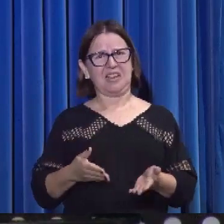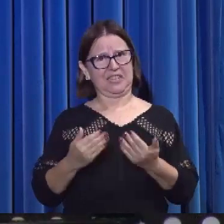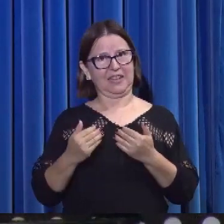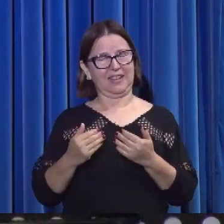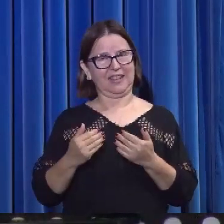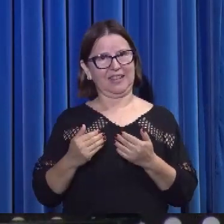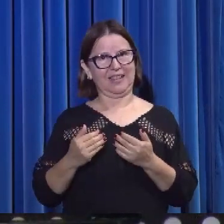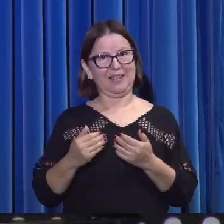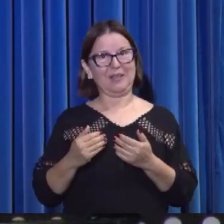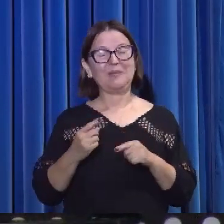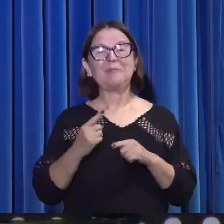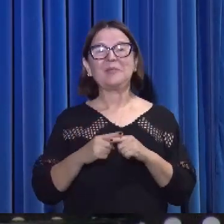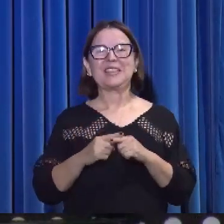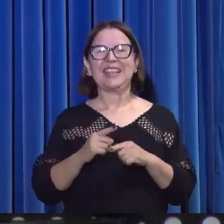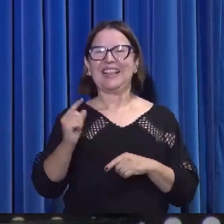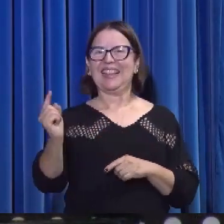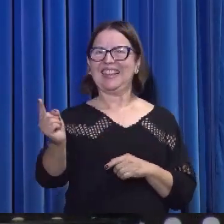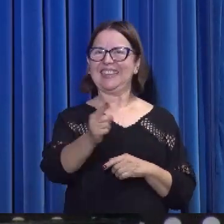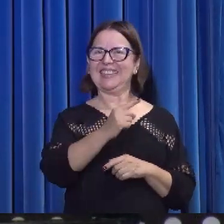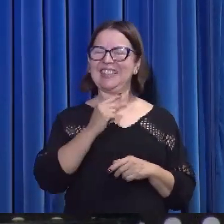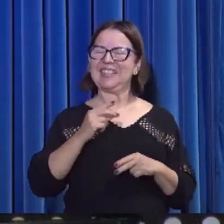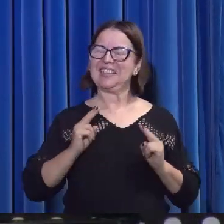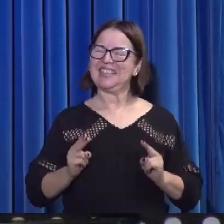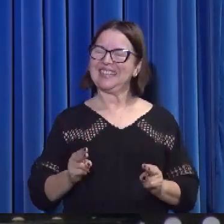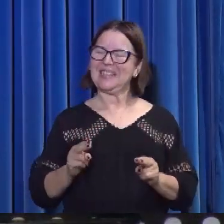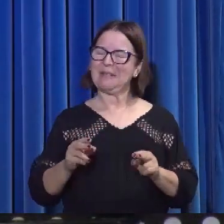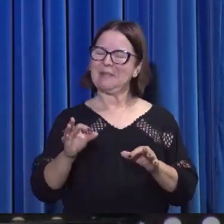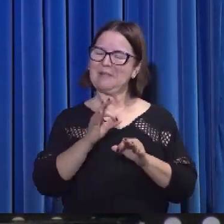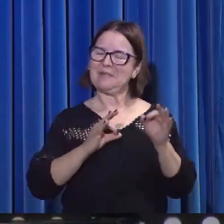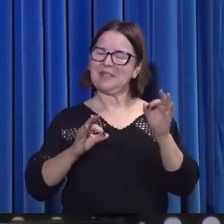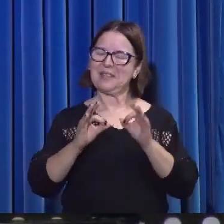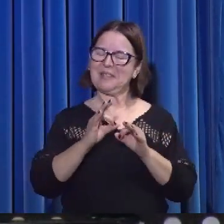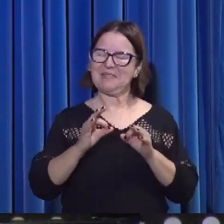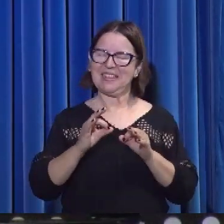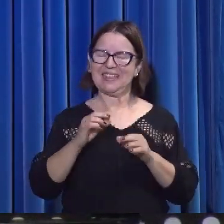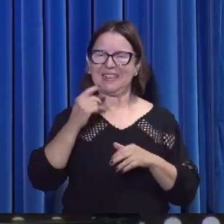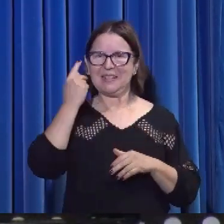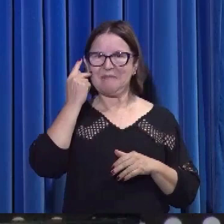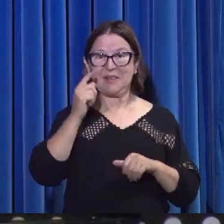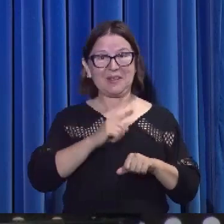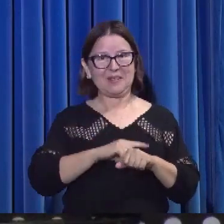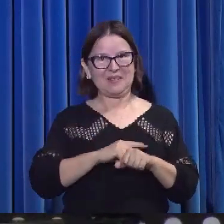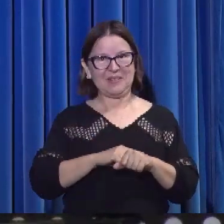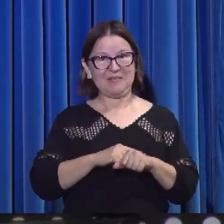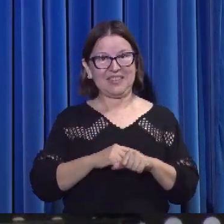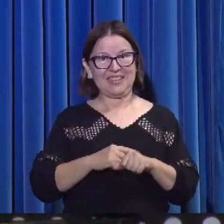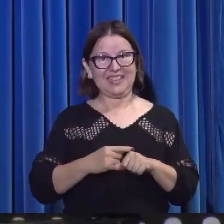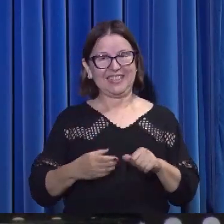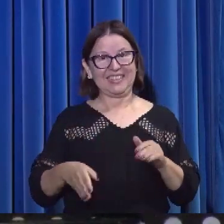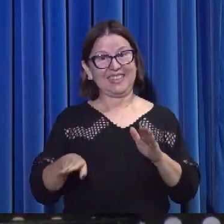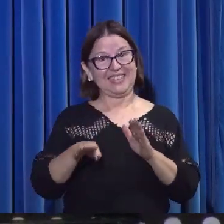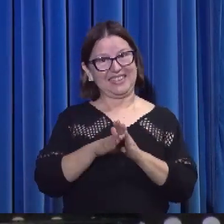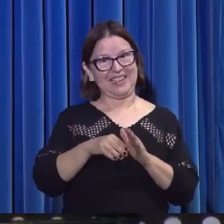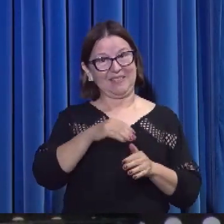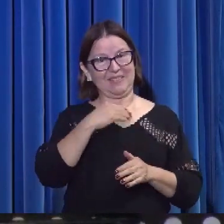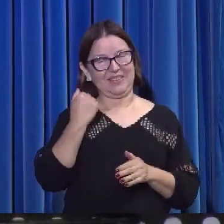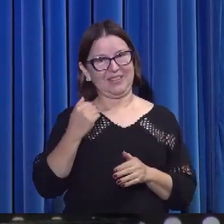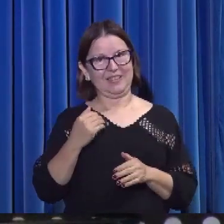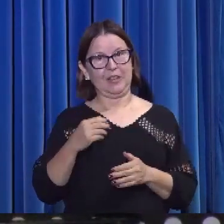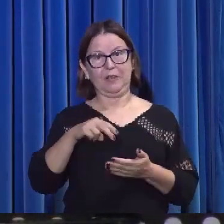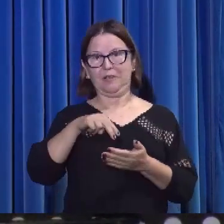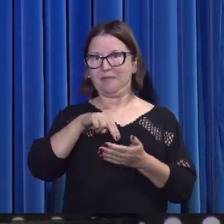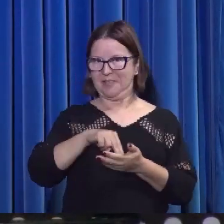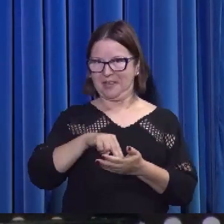sempre preparados para quando este momento chegar, firmes e cientes de que o nosso bom combate